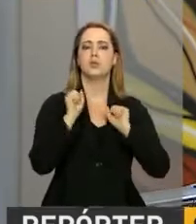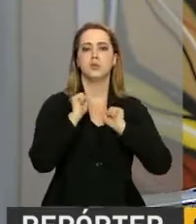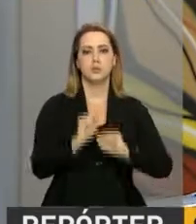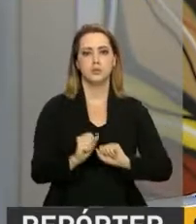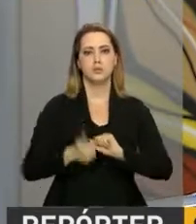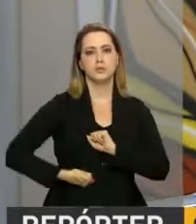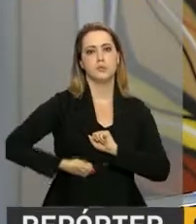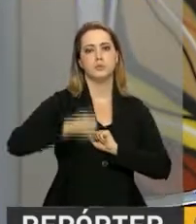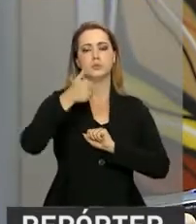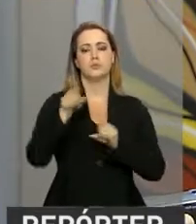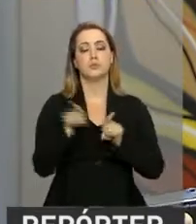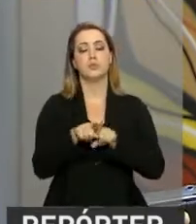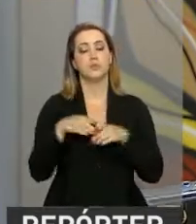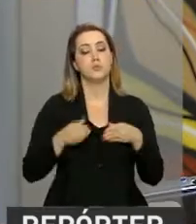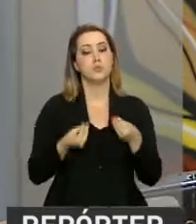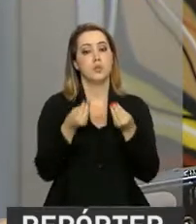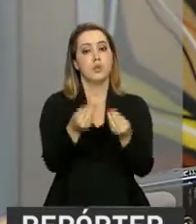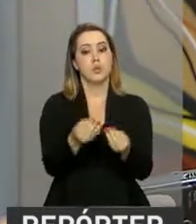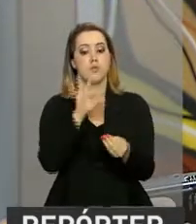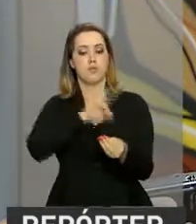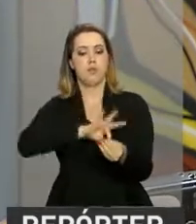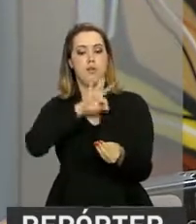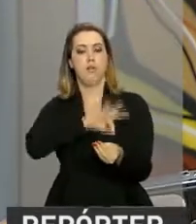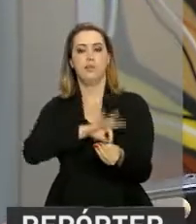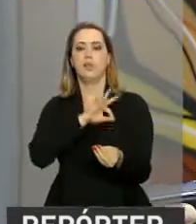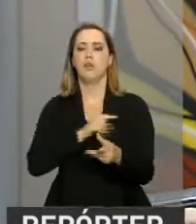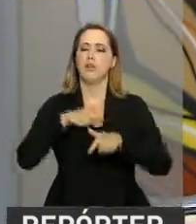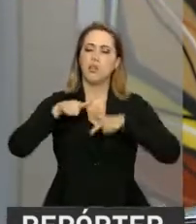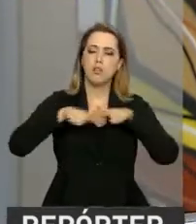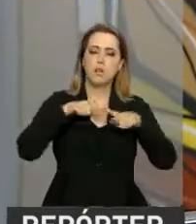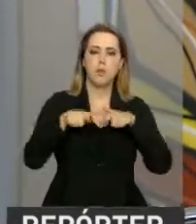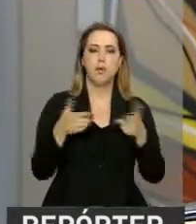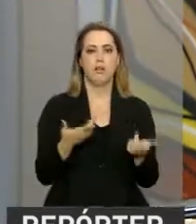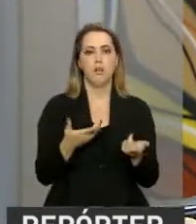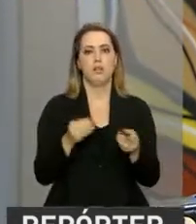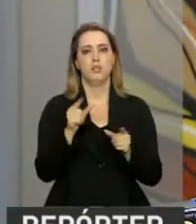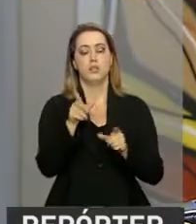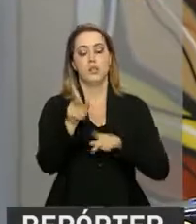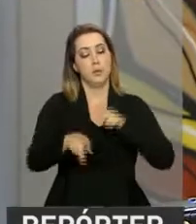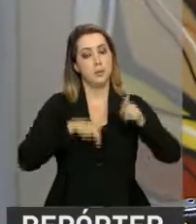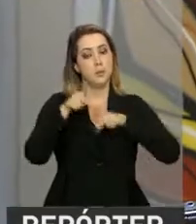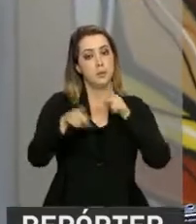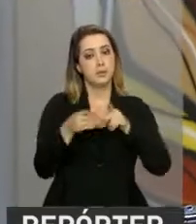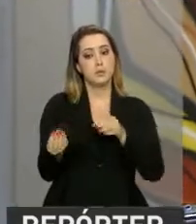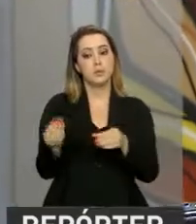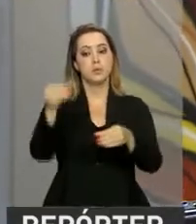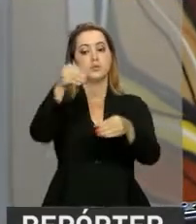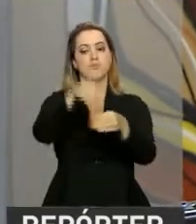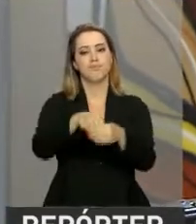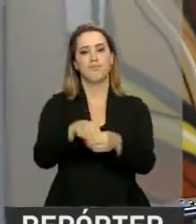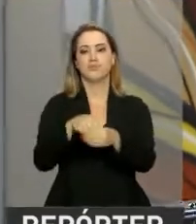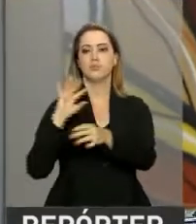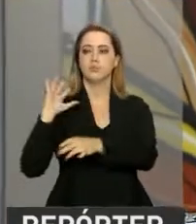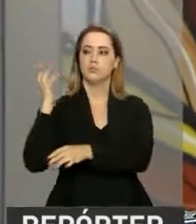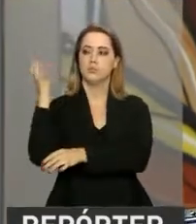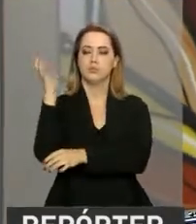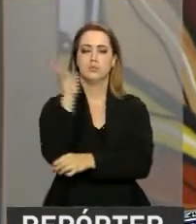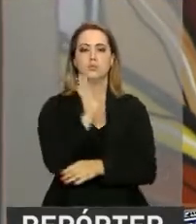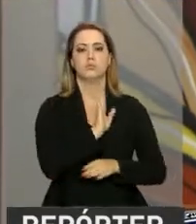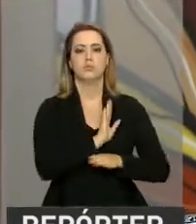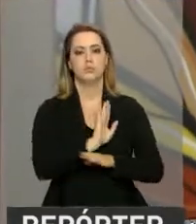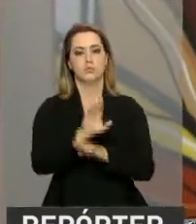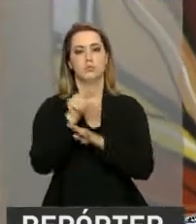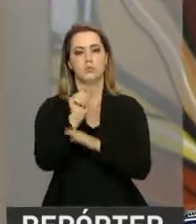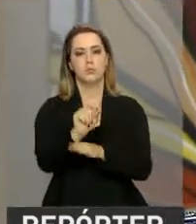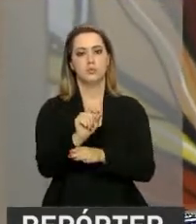ambiental e com isso da renda do trabalho às populações que dependem e que asseguram a